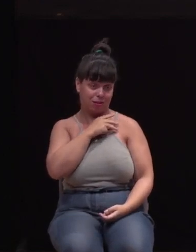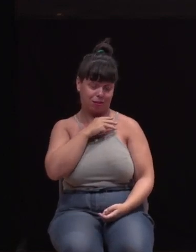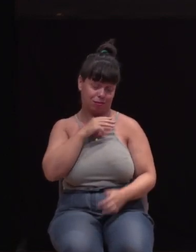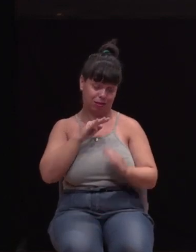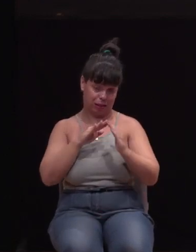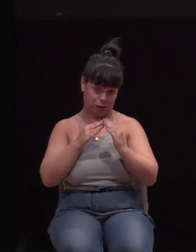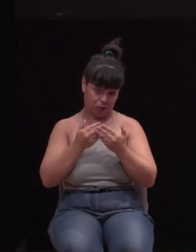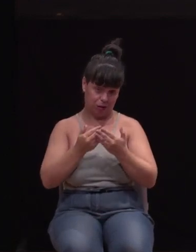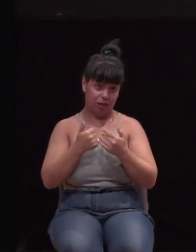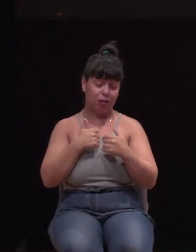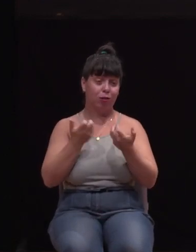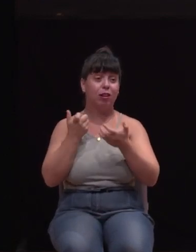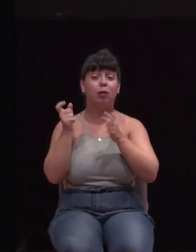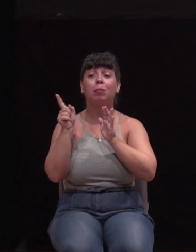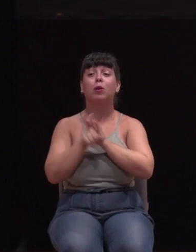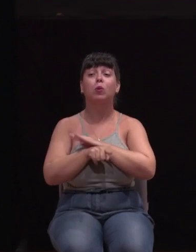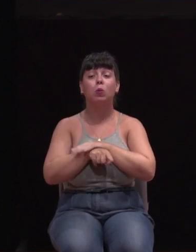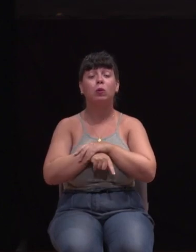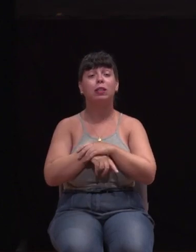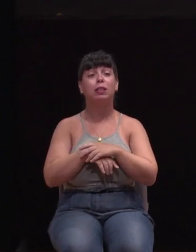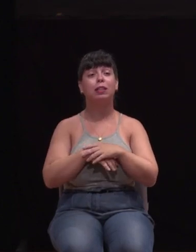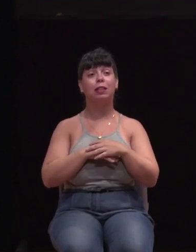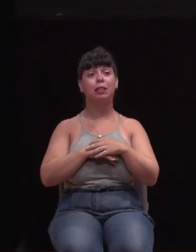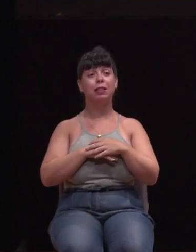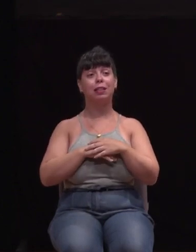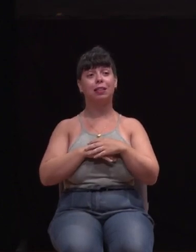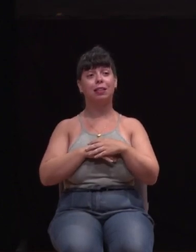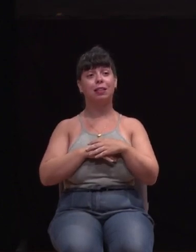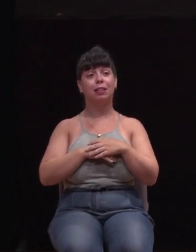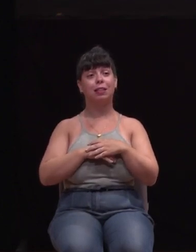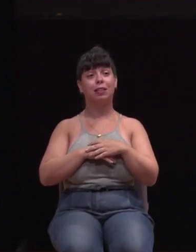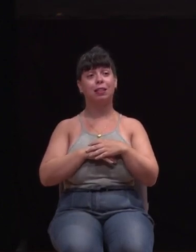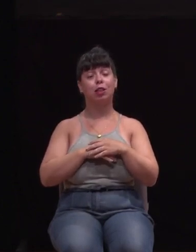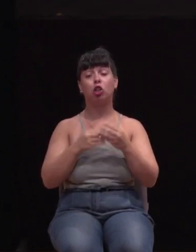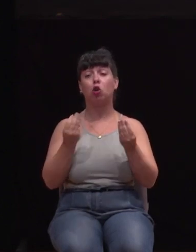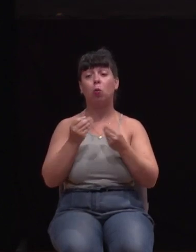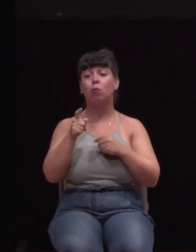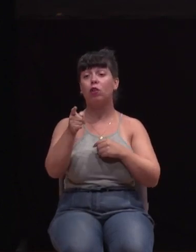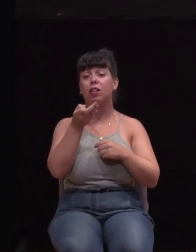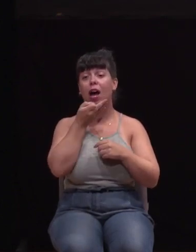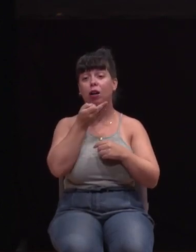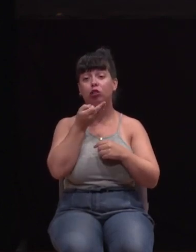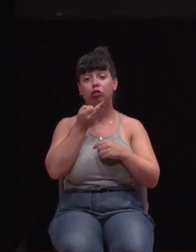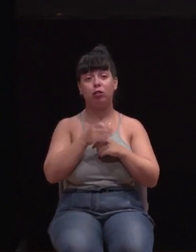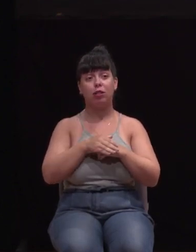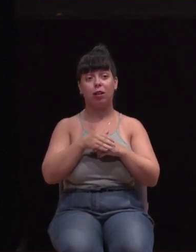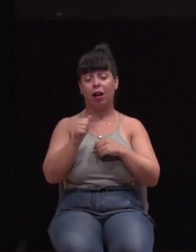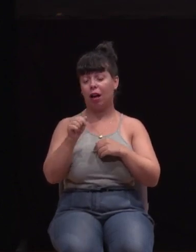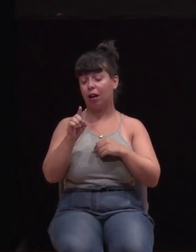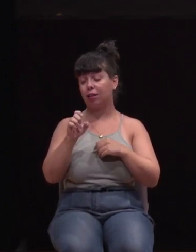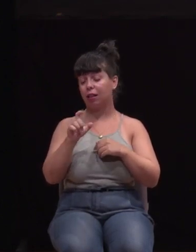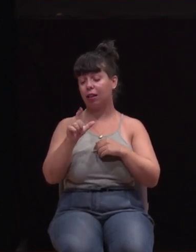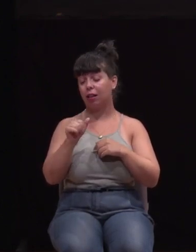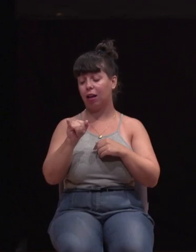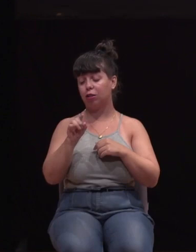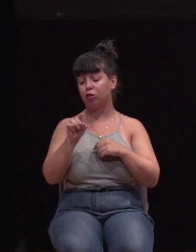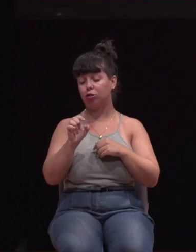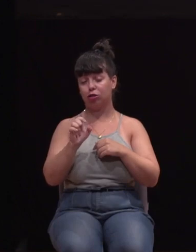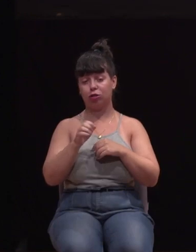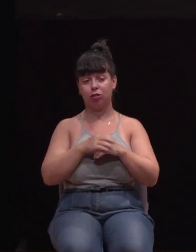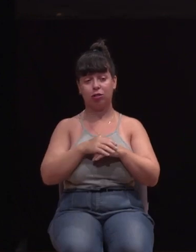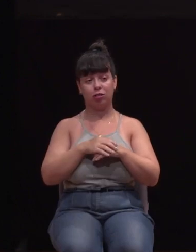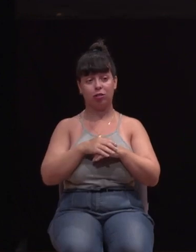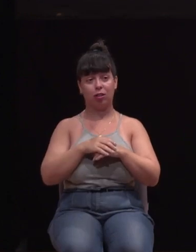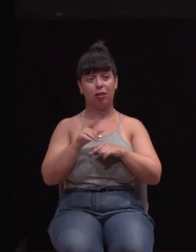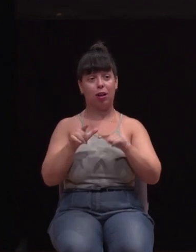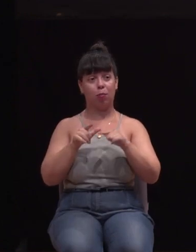E eu queria te fazer uma pergunta assim, como que você acha, assim, Adelaide, como que você acha que a gente poderia trabalhar